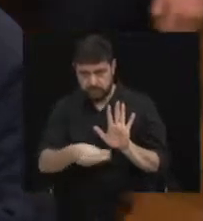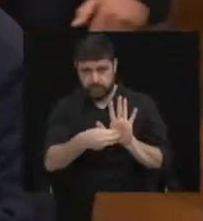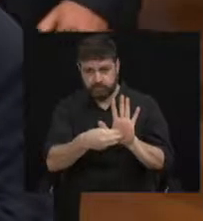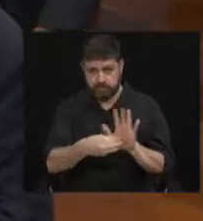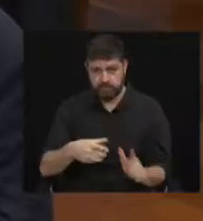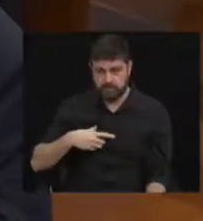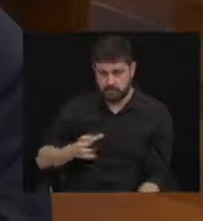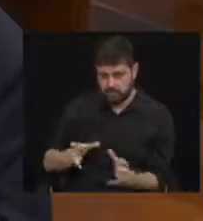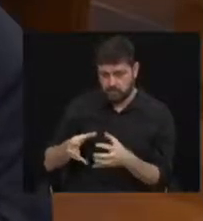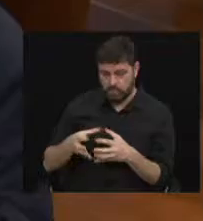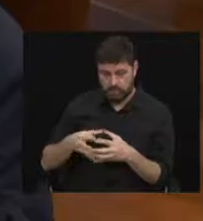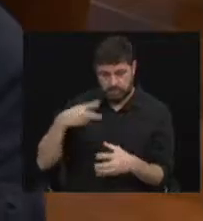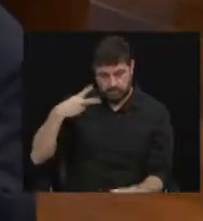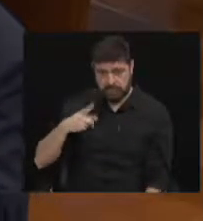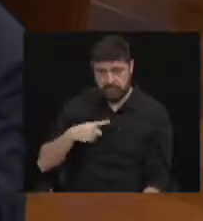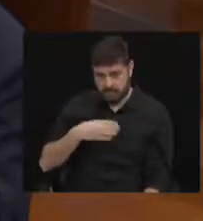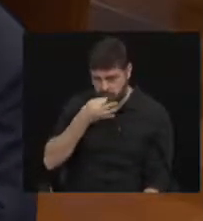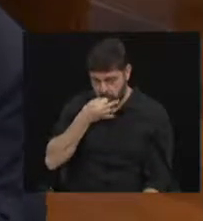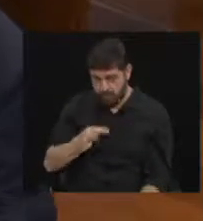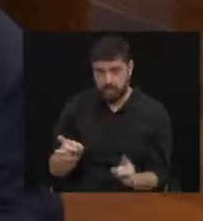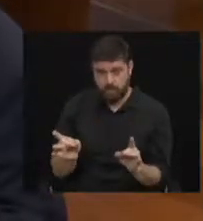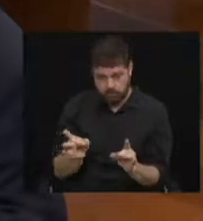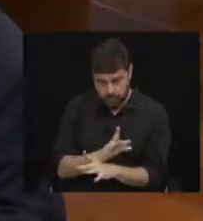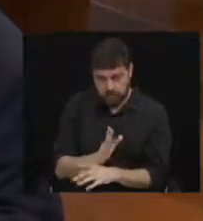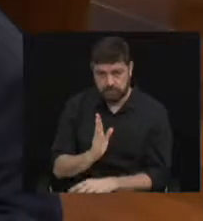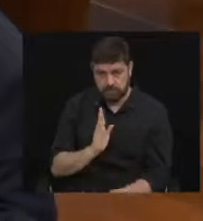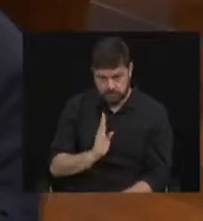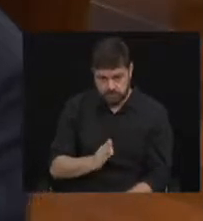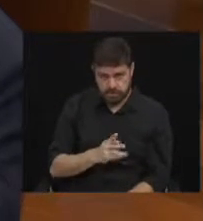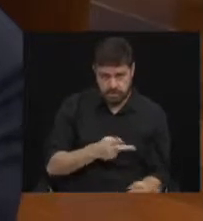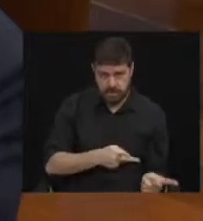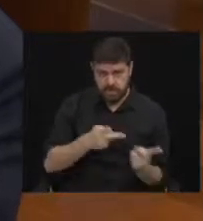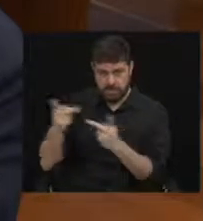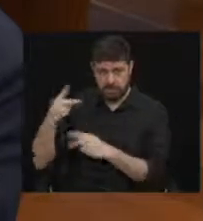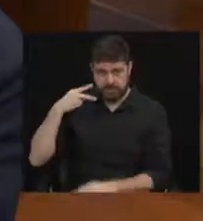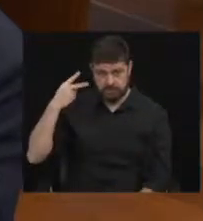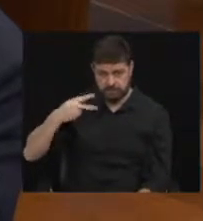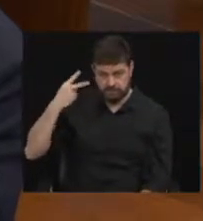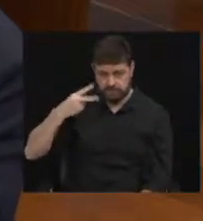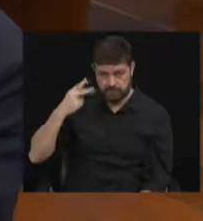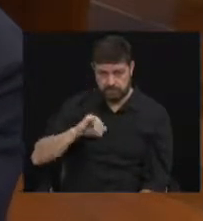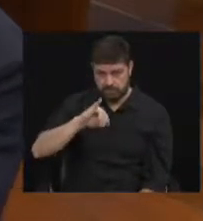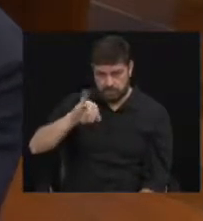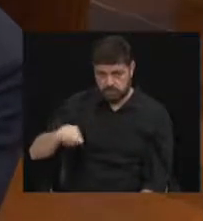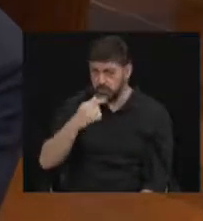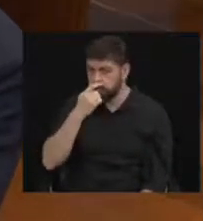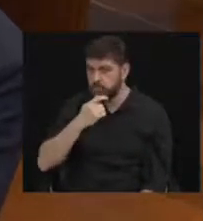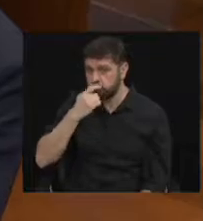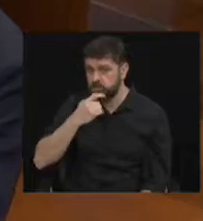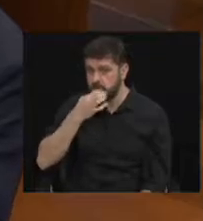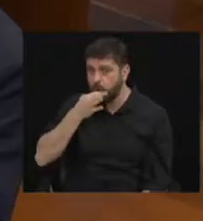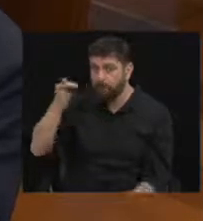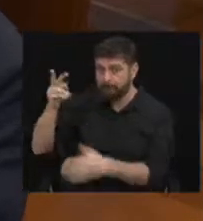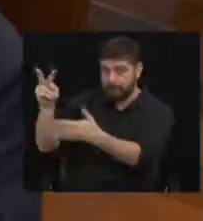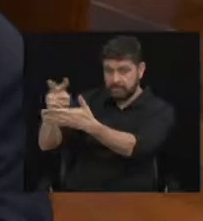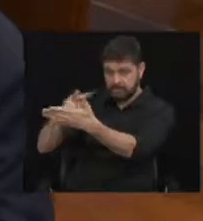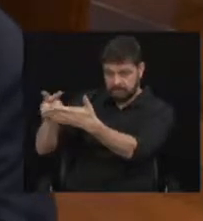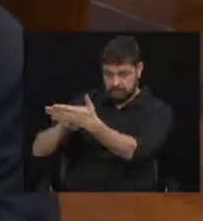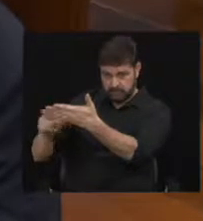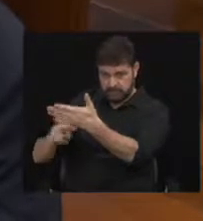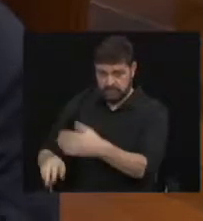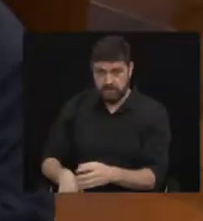de lei 111/2016, processo 221568, com emenda de autoria do vereador Jorge da Farmácia, que dispõe sobre a